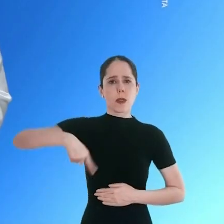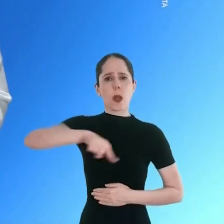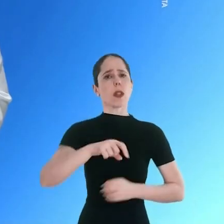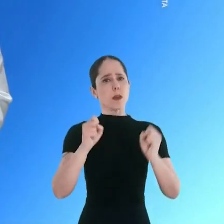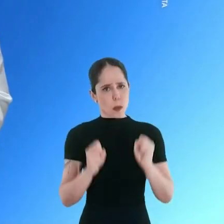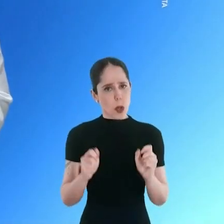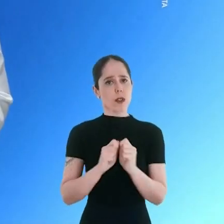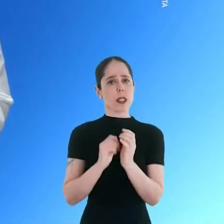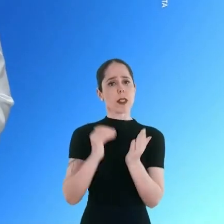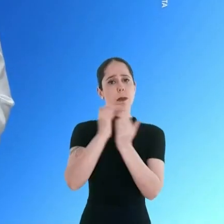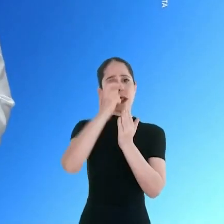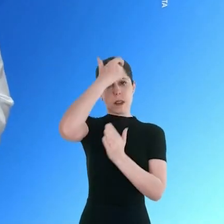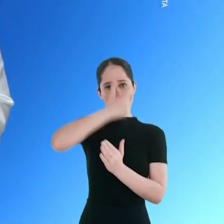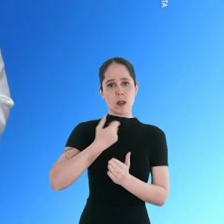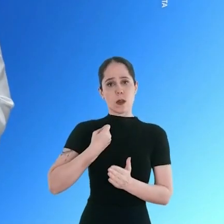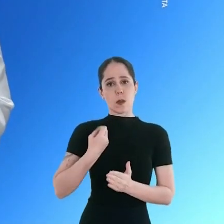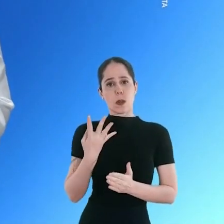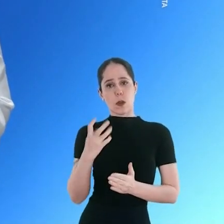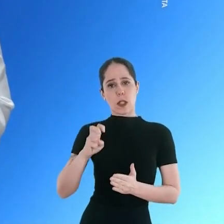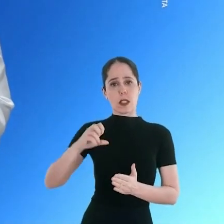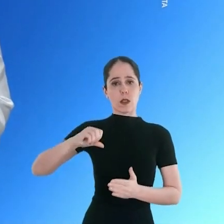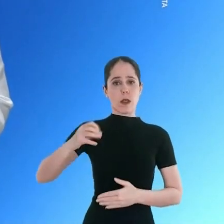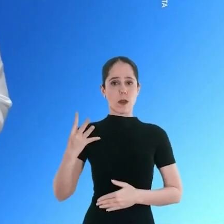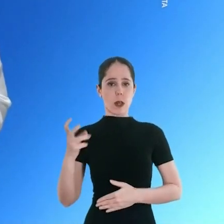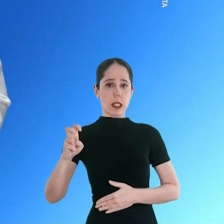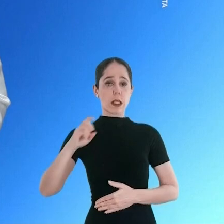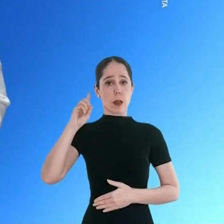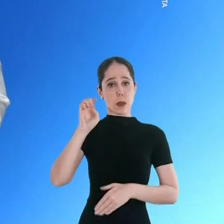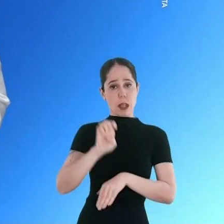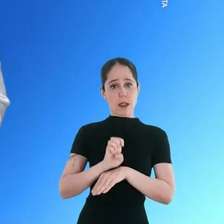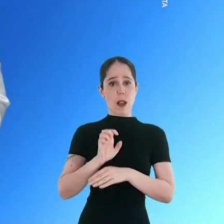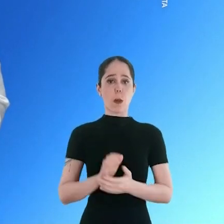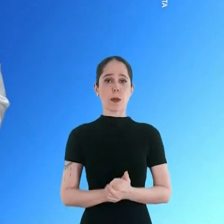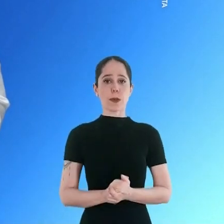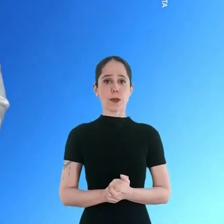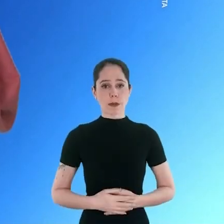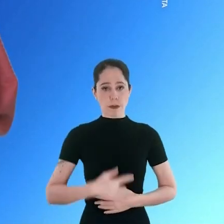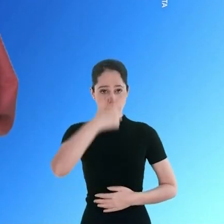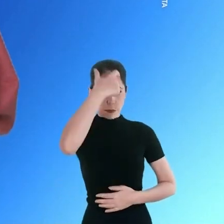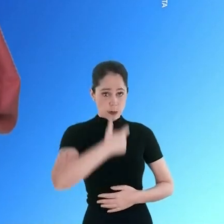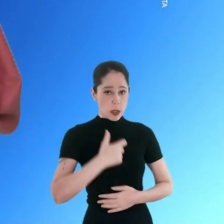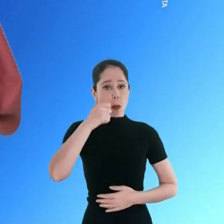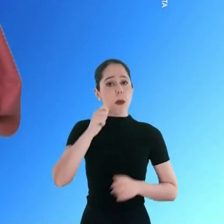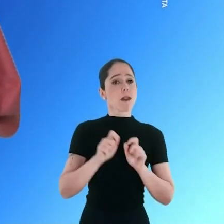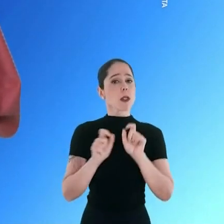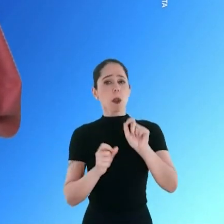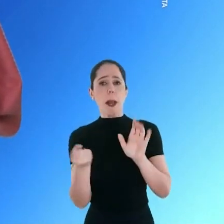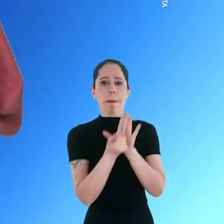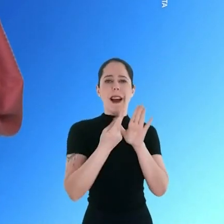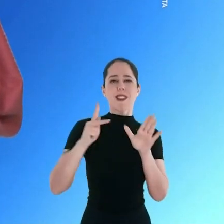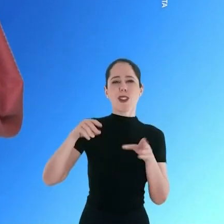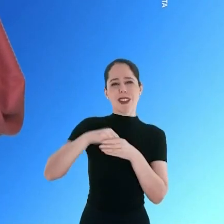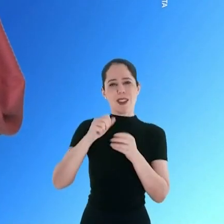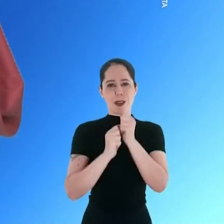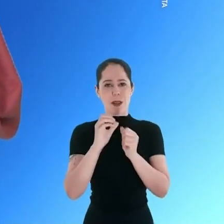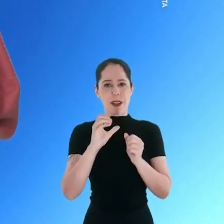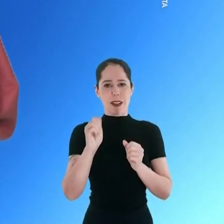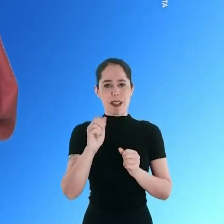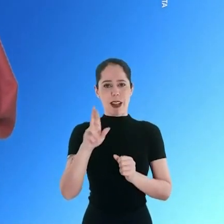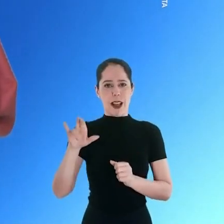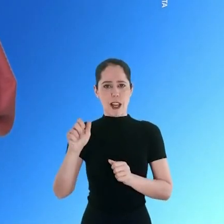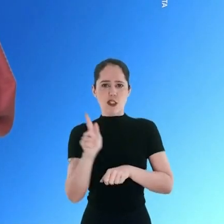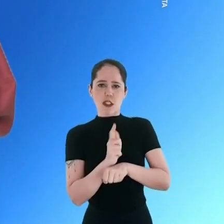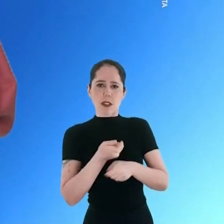A gente pode fazer mais. Thaís Regina, 45945 para deputado estadual. Eu sou a mulher que fez história na Carris.